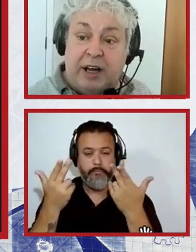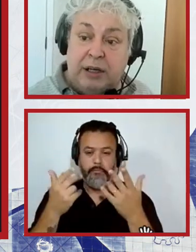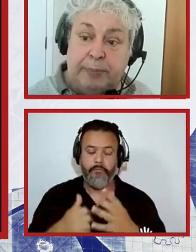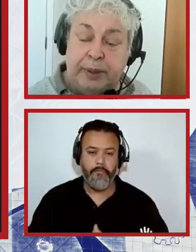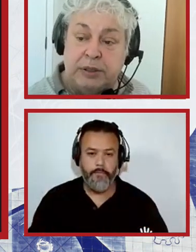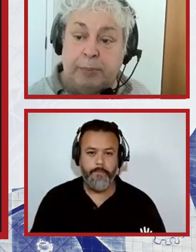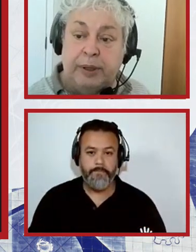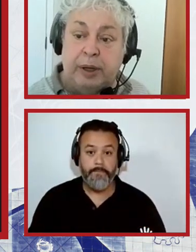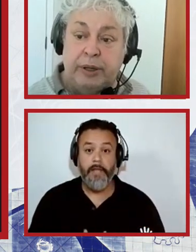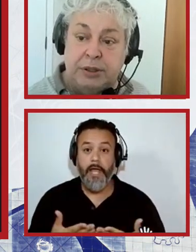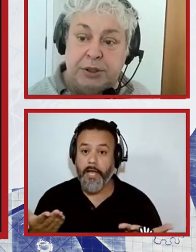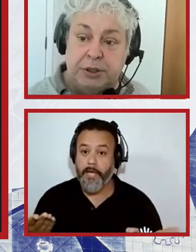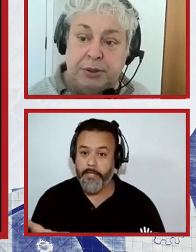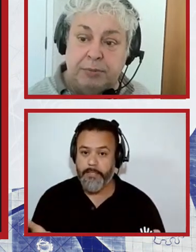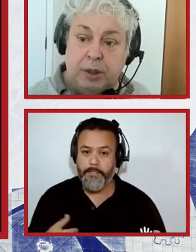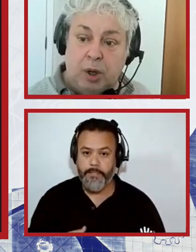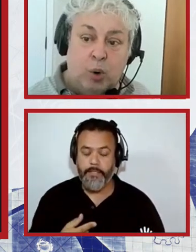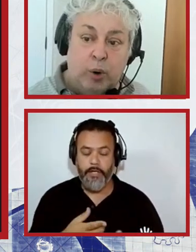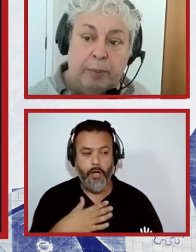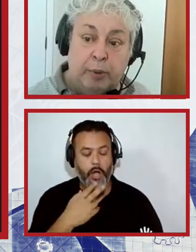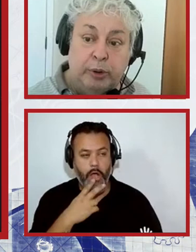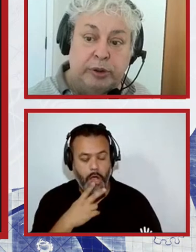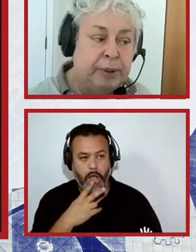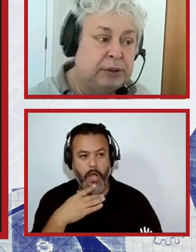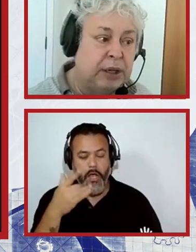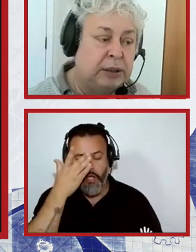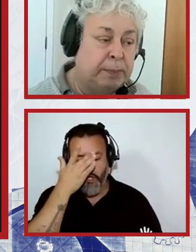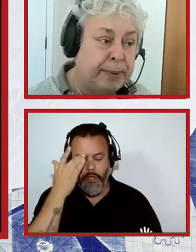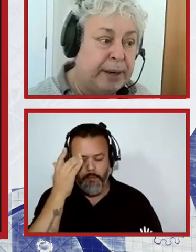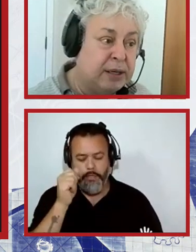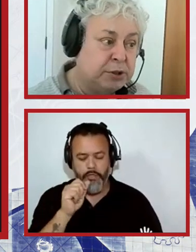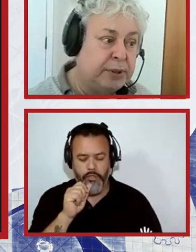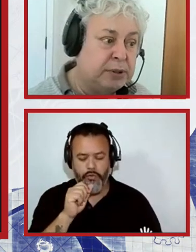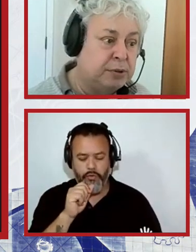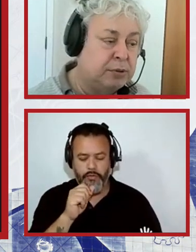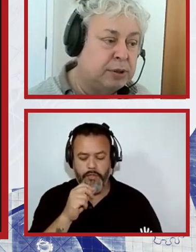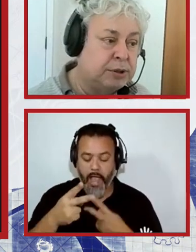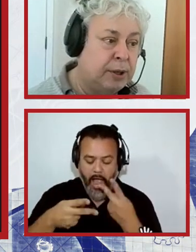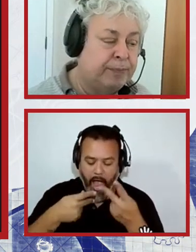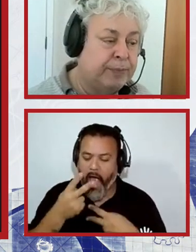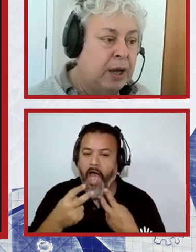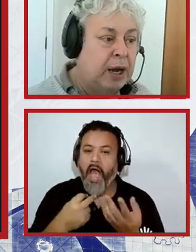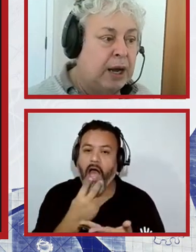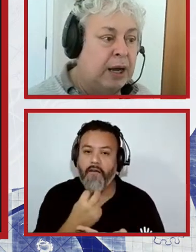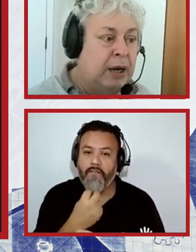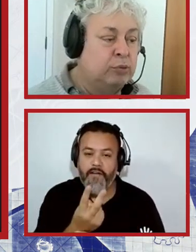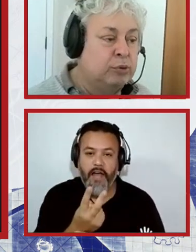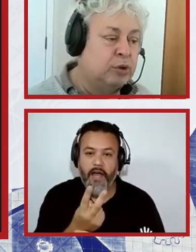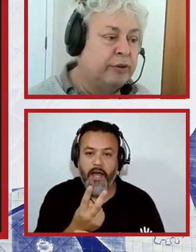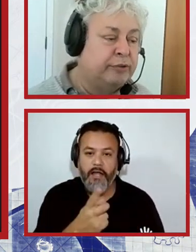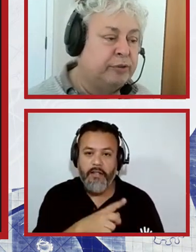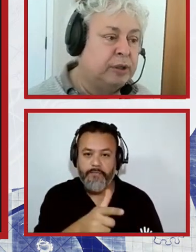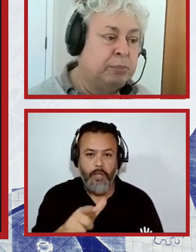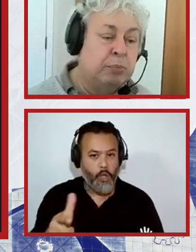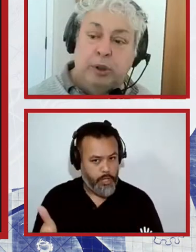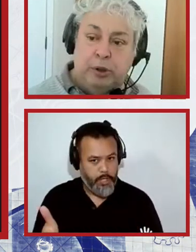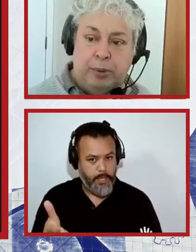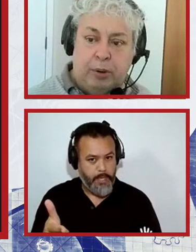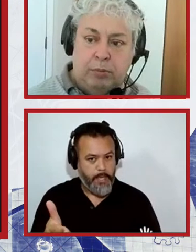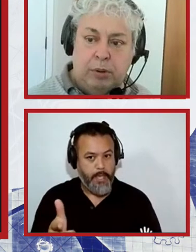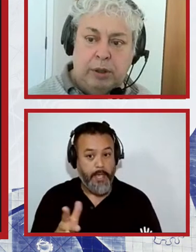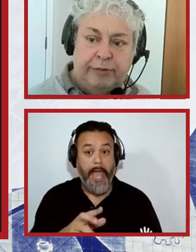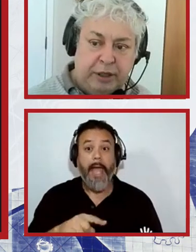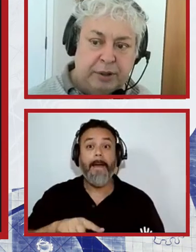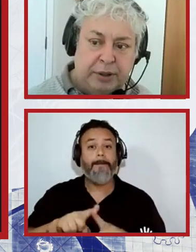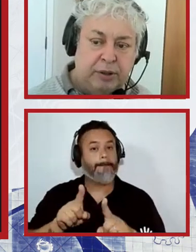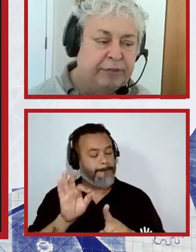a fala, por exemplo, não existe, ou é muito debilitada. Para essas pessoas, há um software